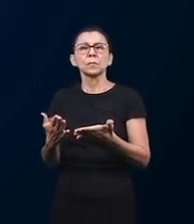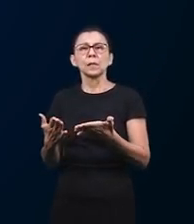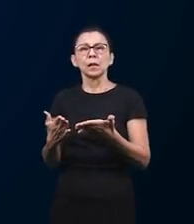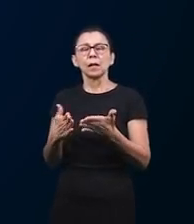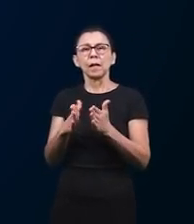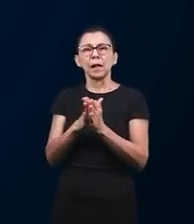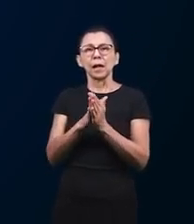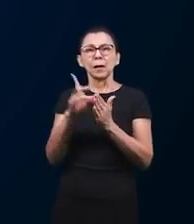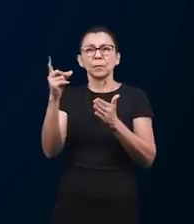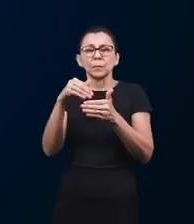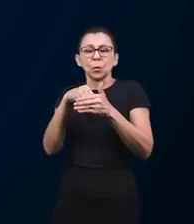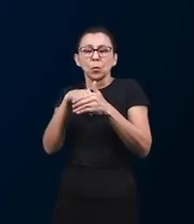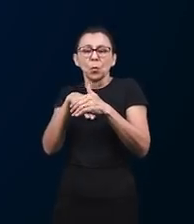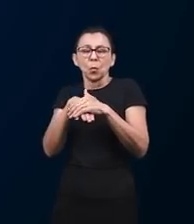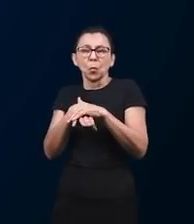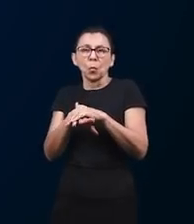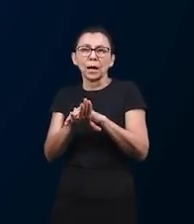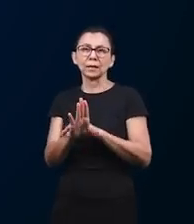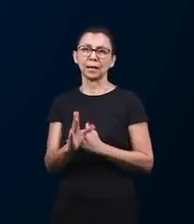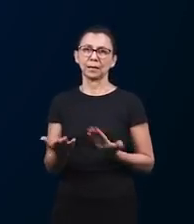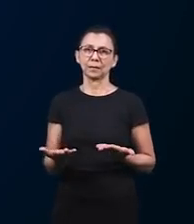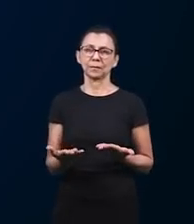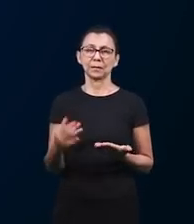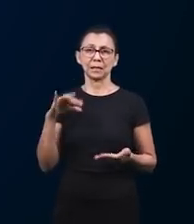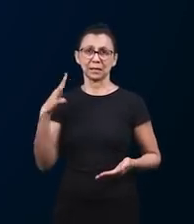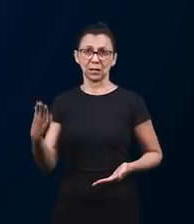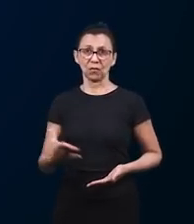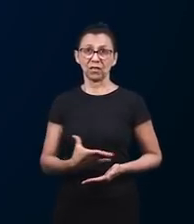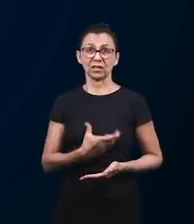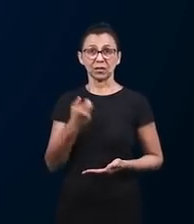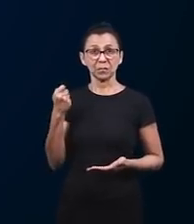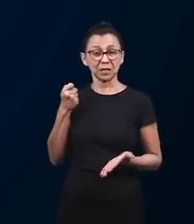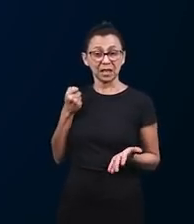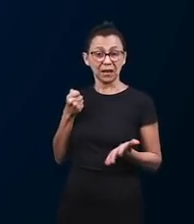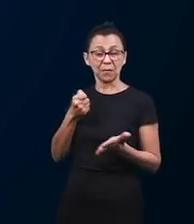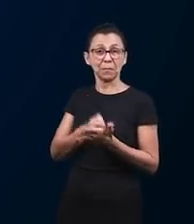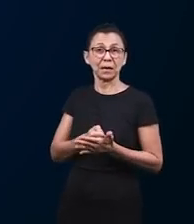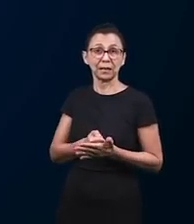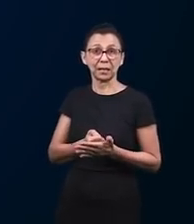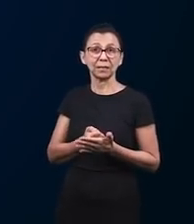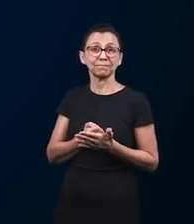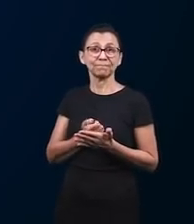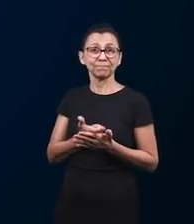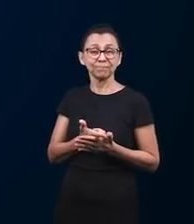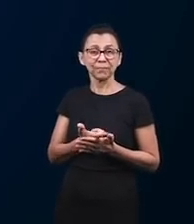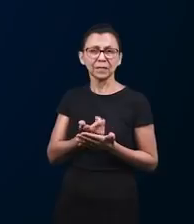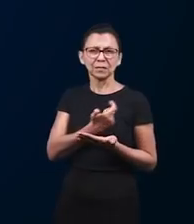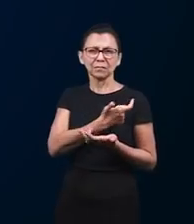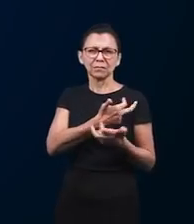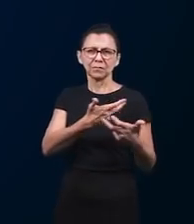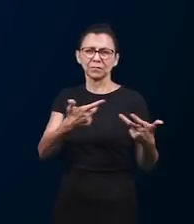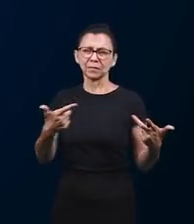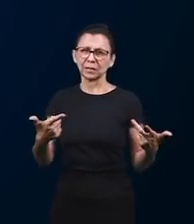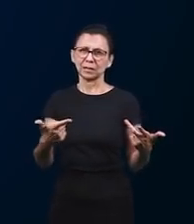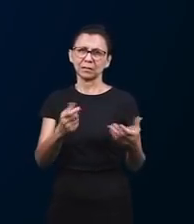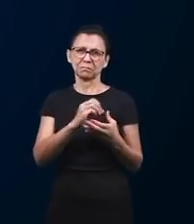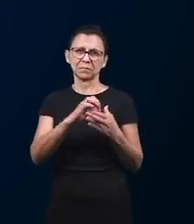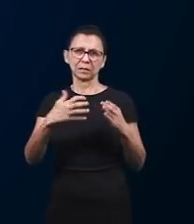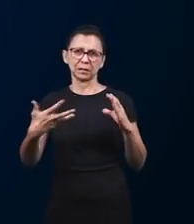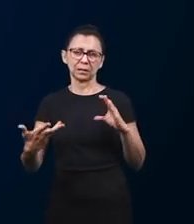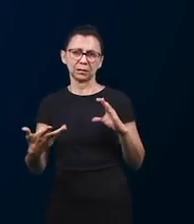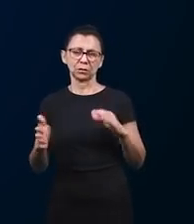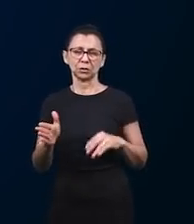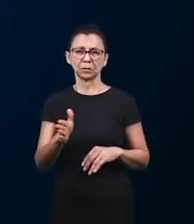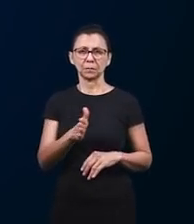por indulgências pagas, louvores em latim onde o povo não entendia, dentre outros aspectos. Quero saudar